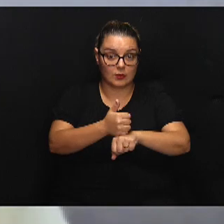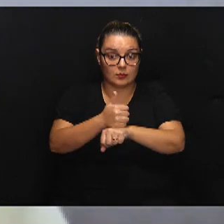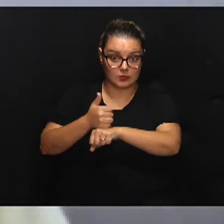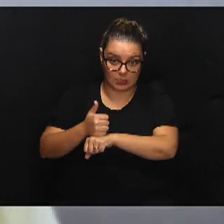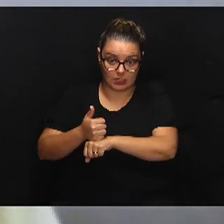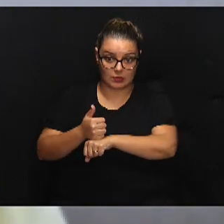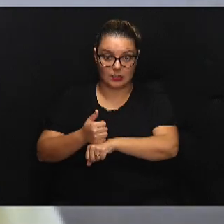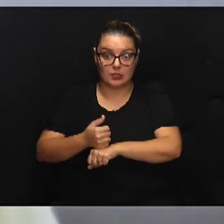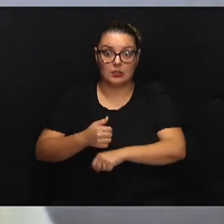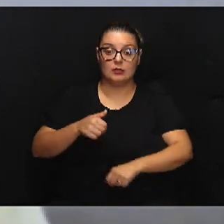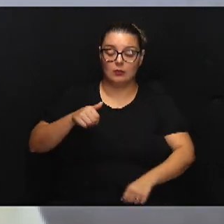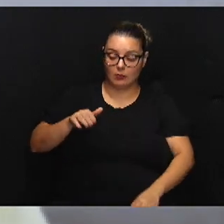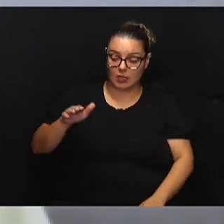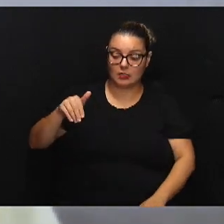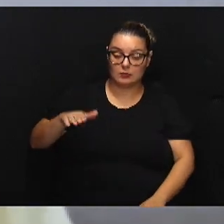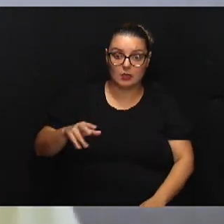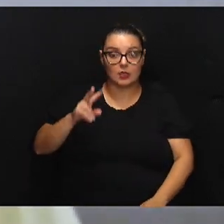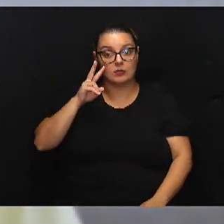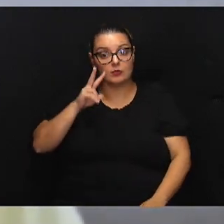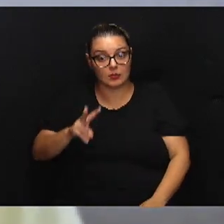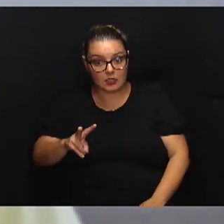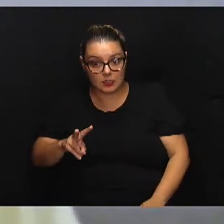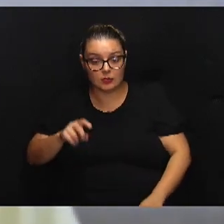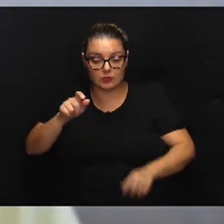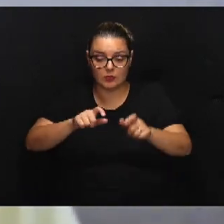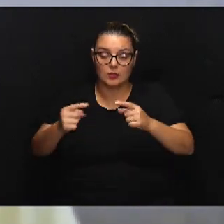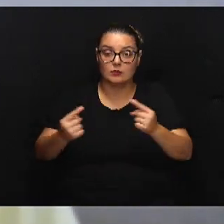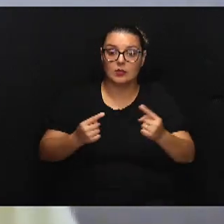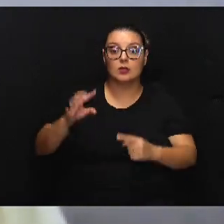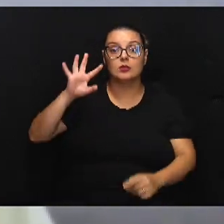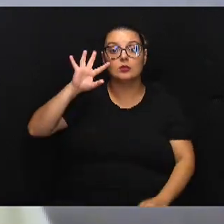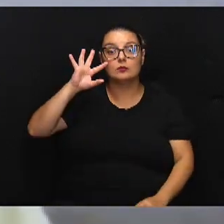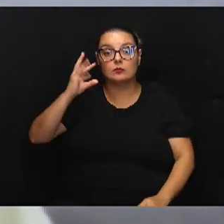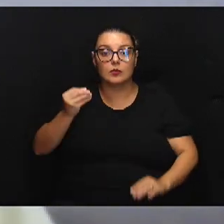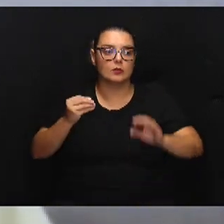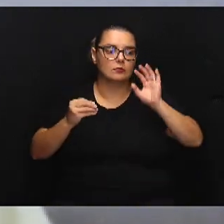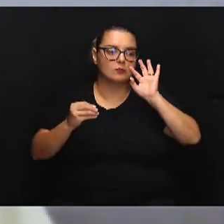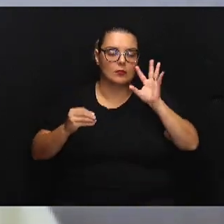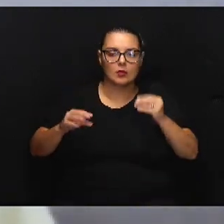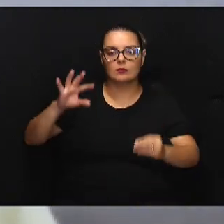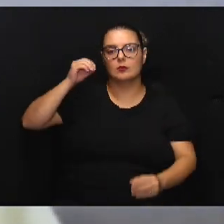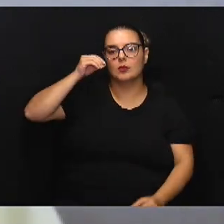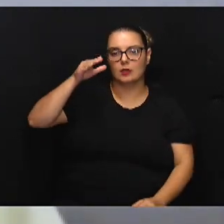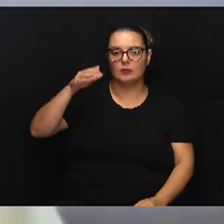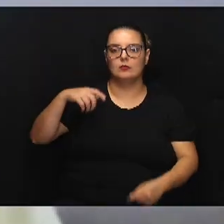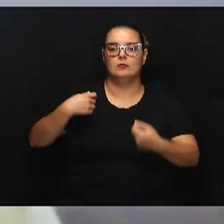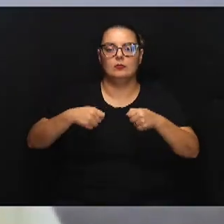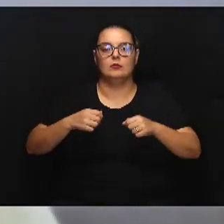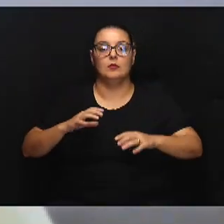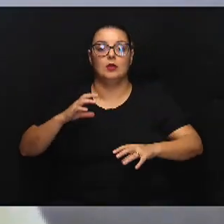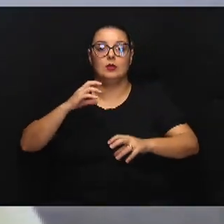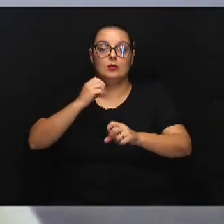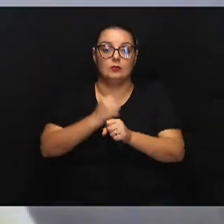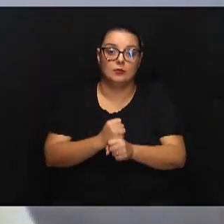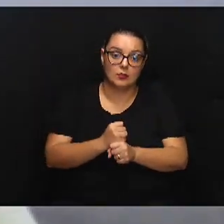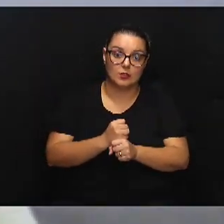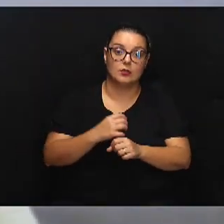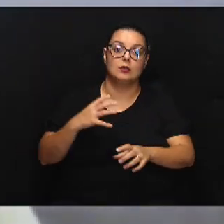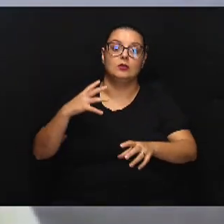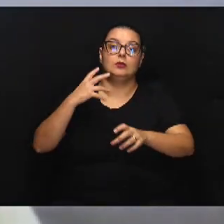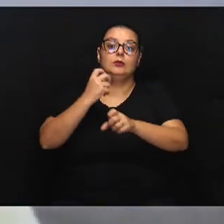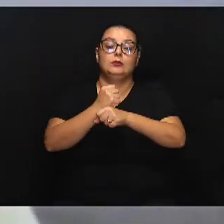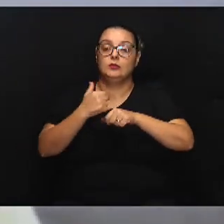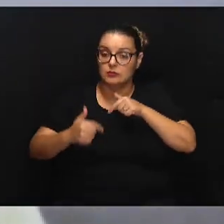Então, cada vez mais a gente está vendo pessoas buscarem conhecimento, mas precisamos de um todo. Todos que trabalham